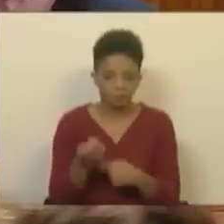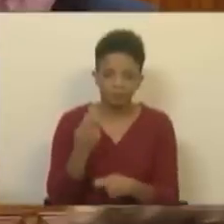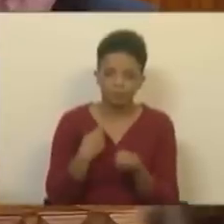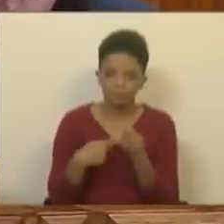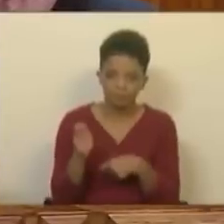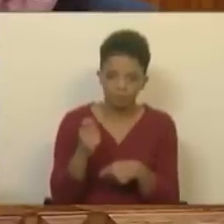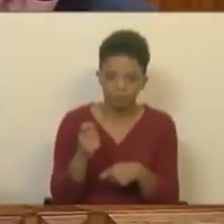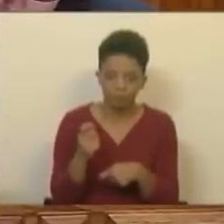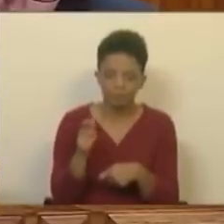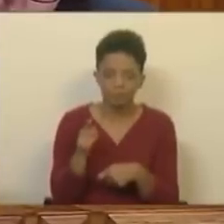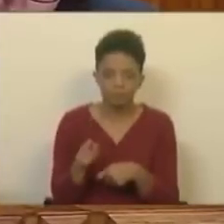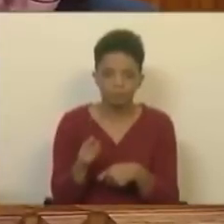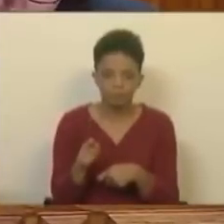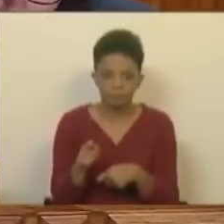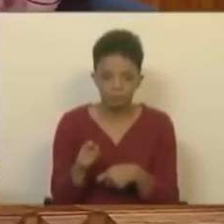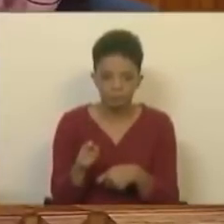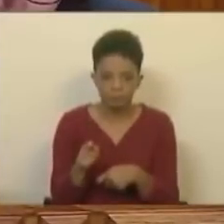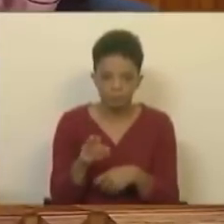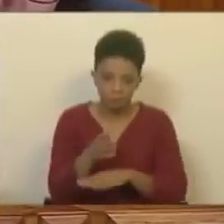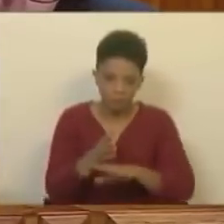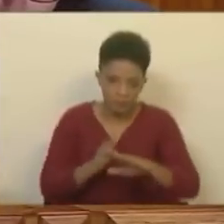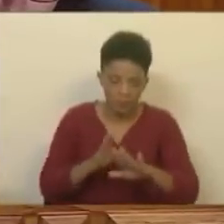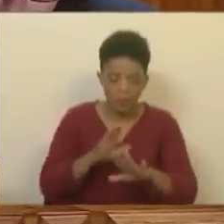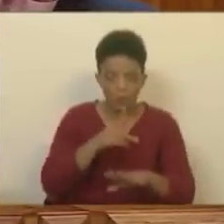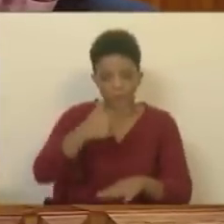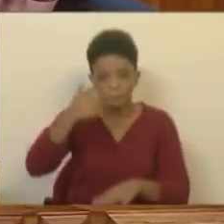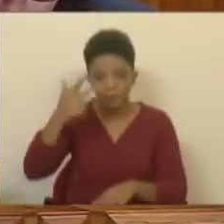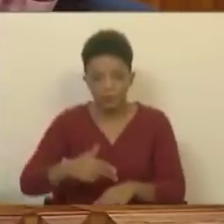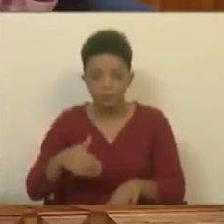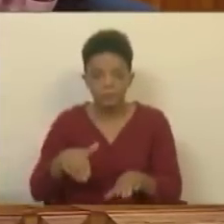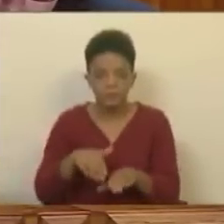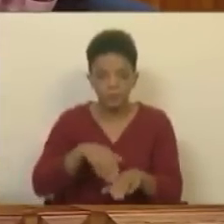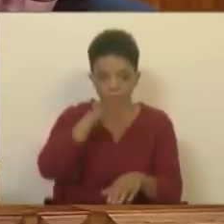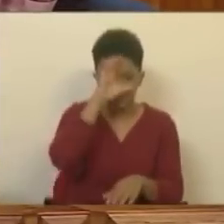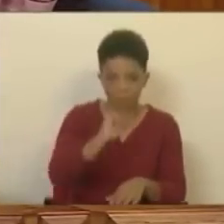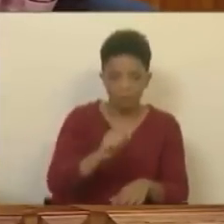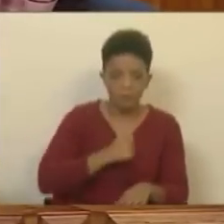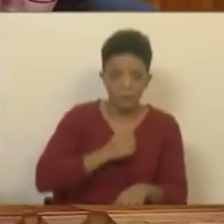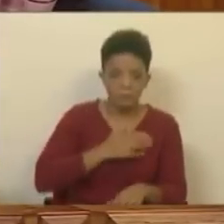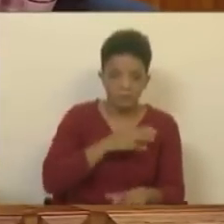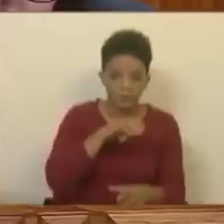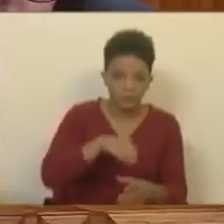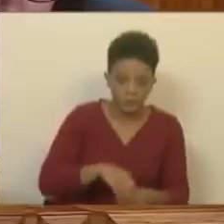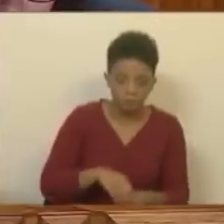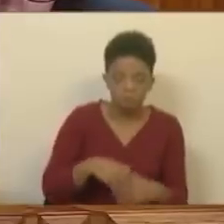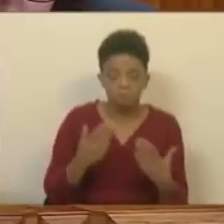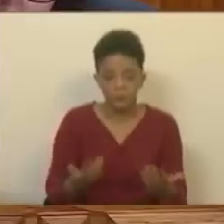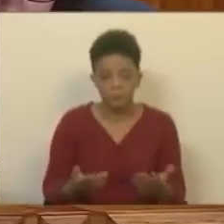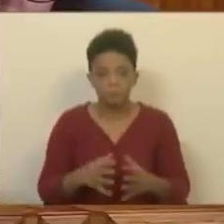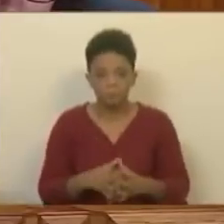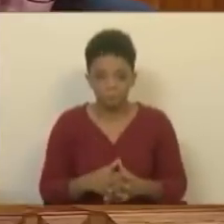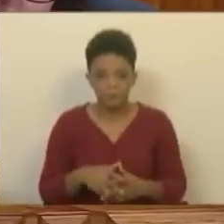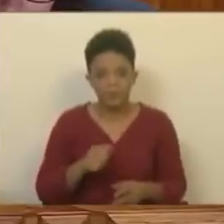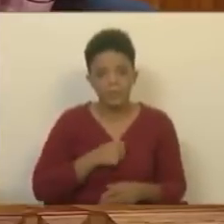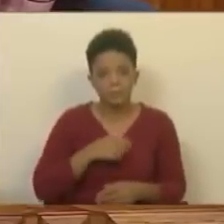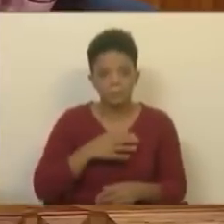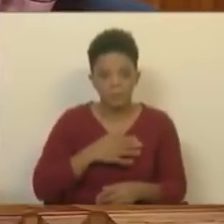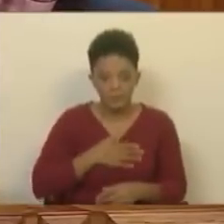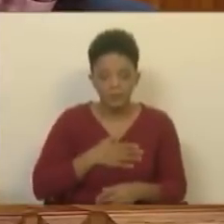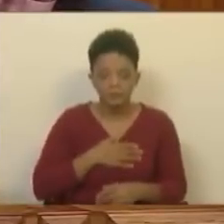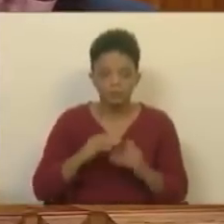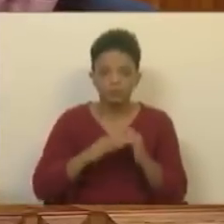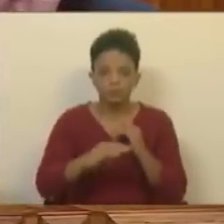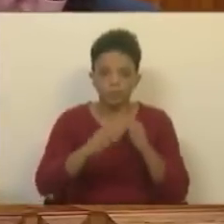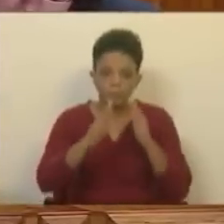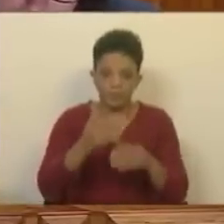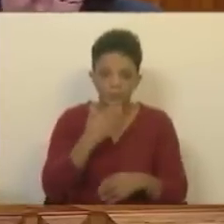ah parcial das participação do estado na empresa E para isso que a empresa tenha a devida